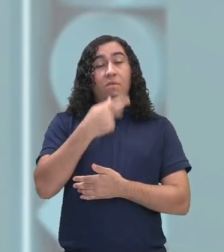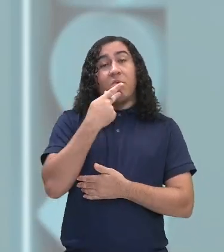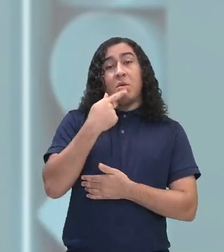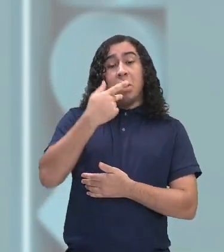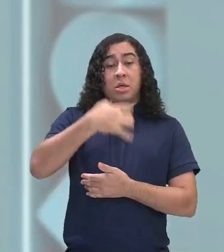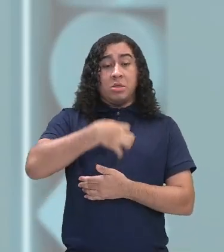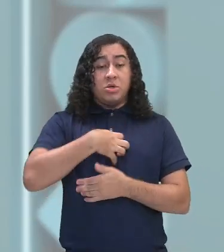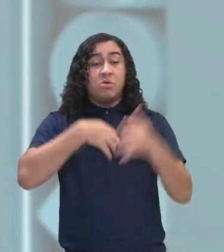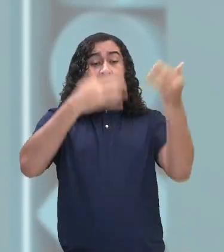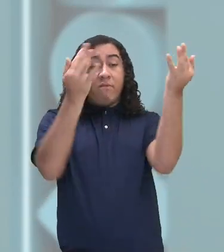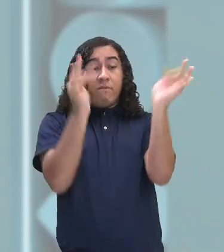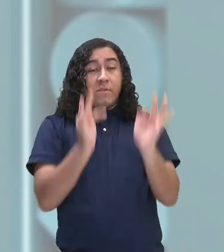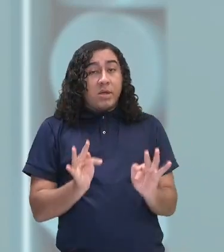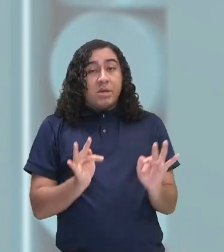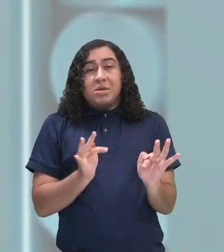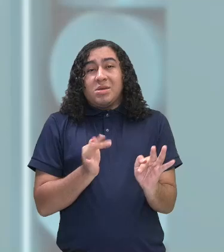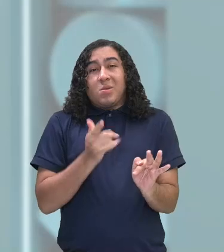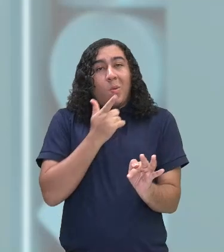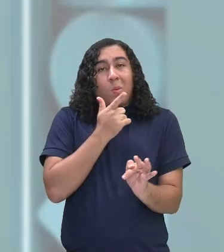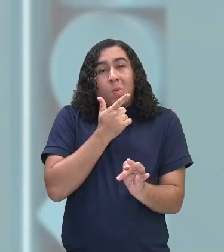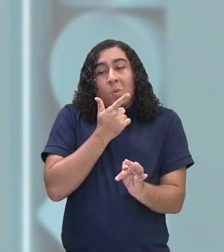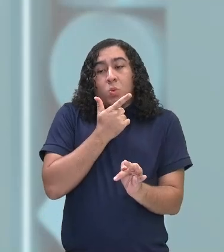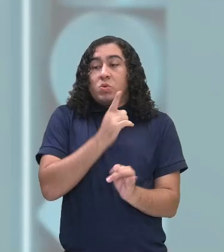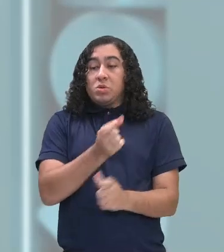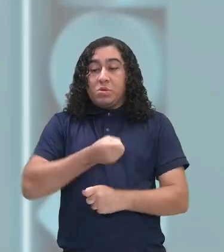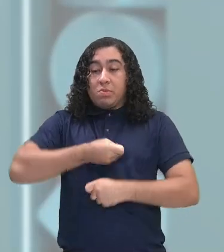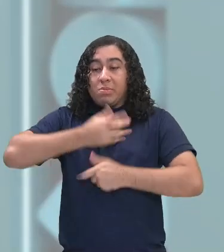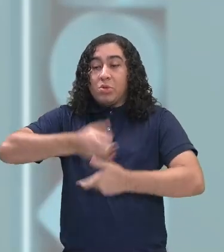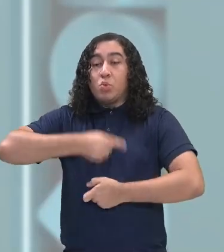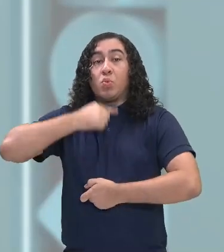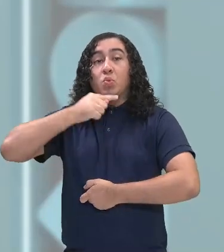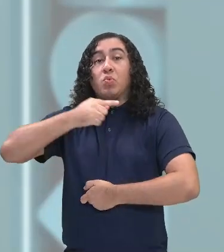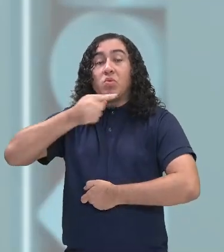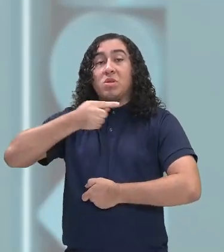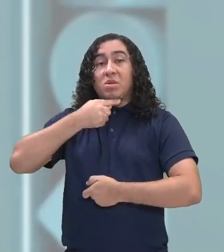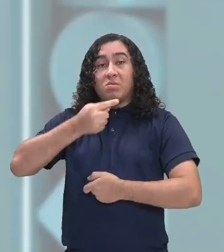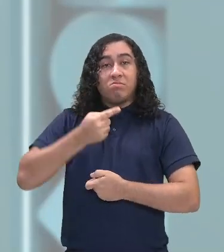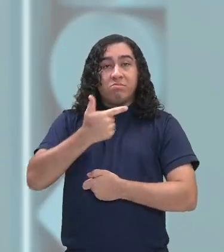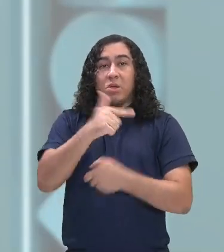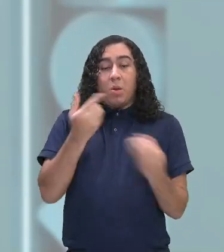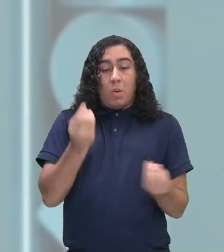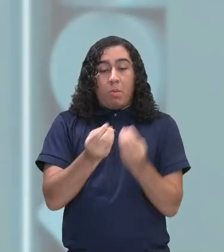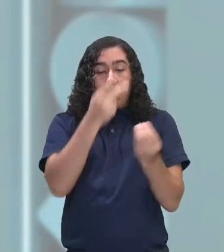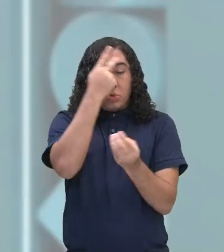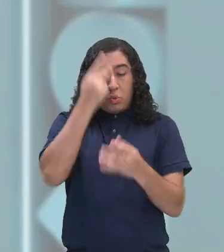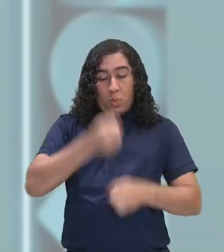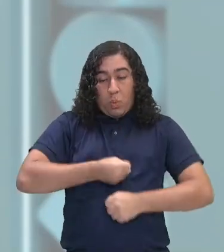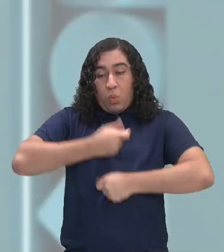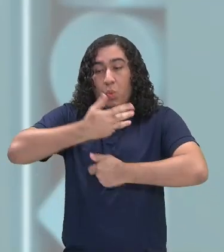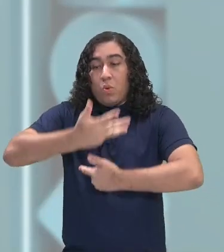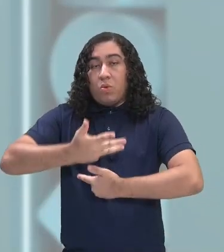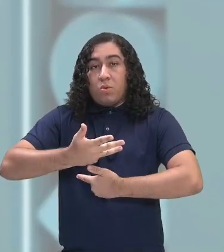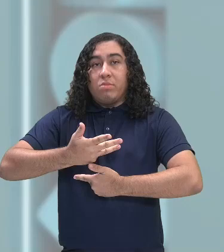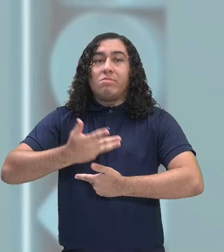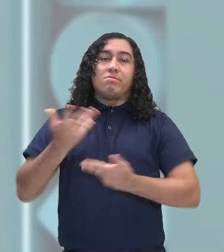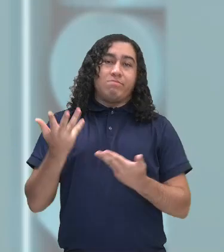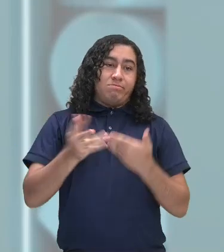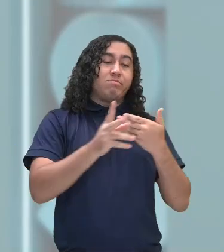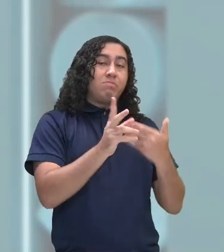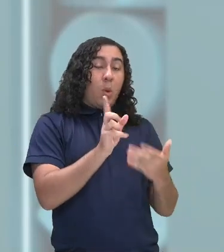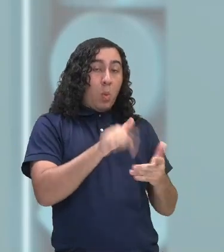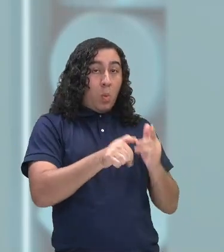não consigo expressar, não consigo externar o quanto eu estou feliz. O poeta